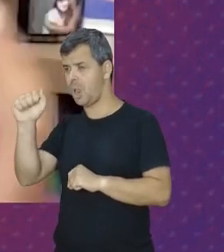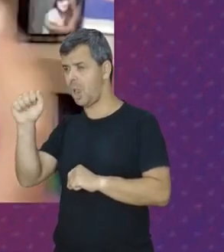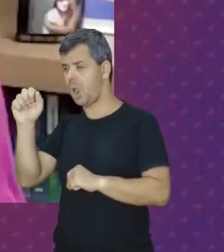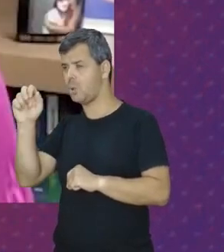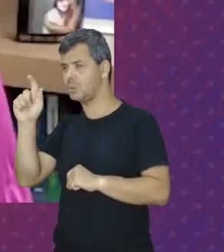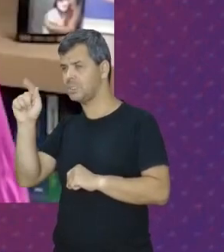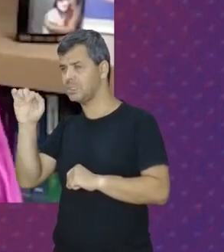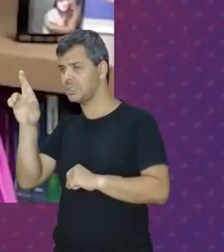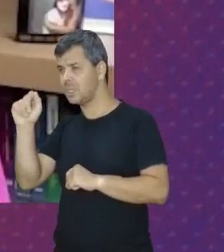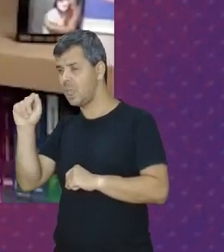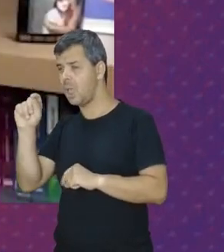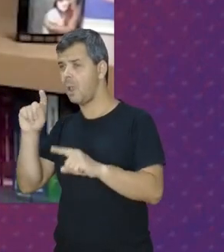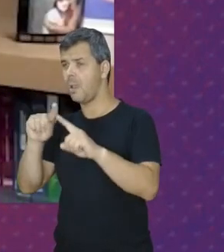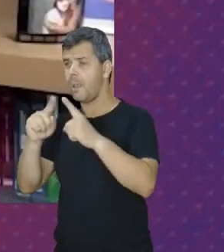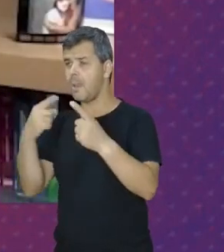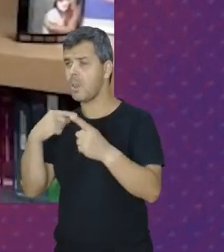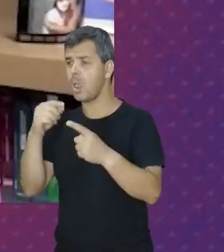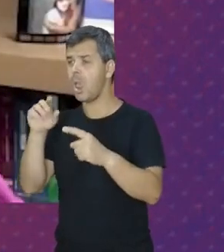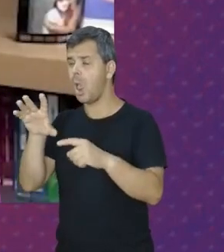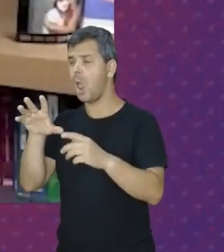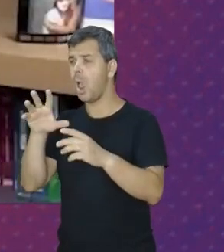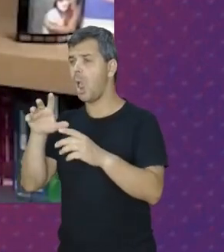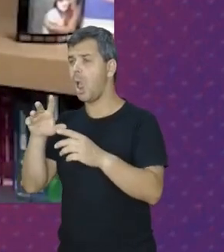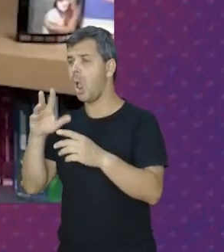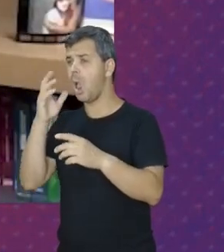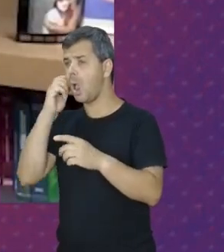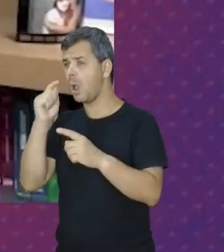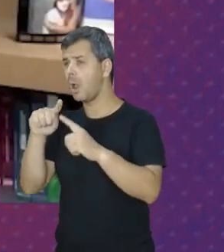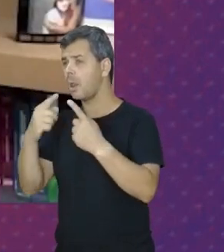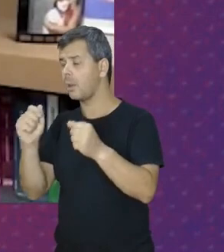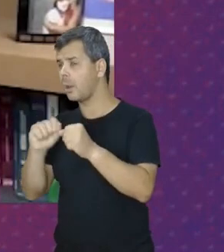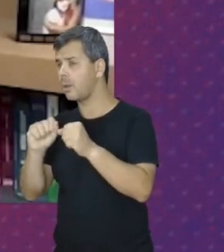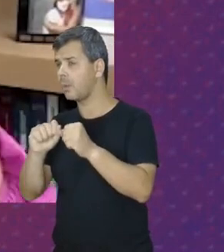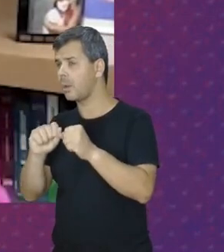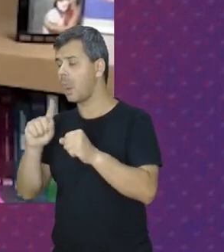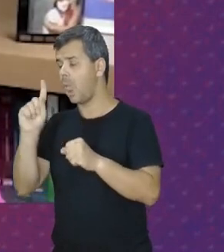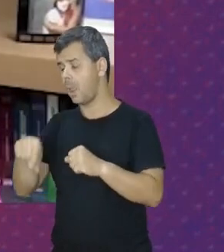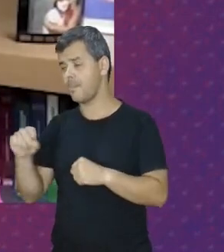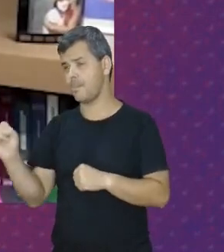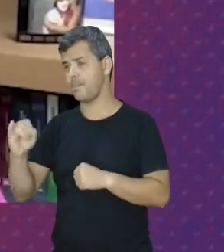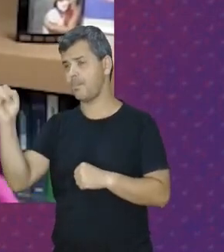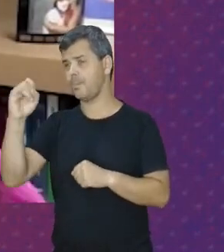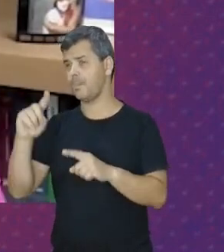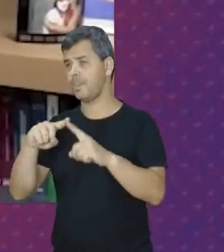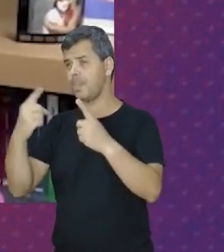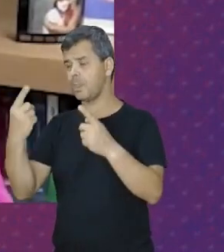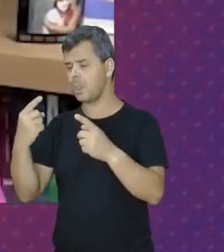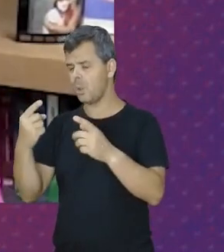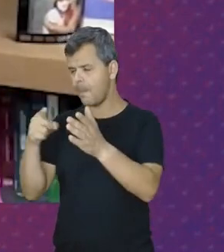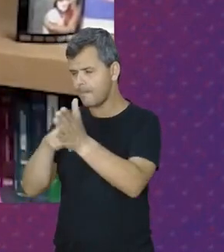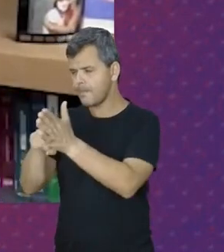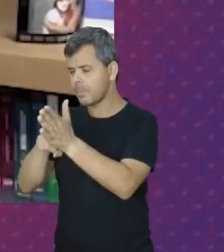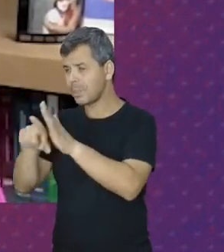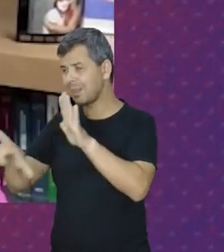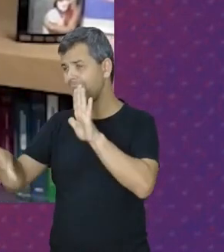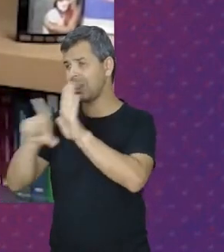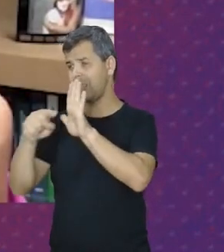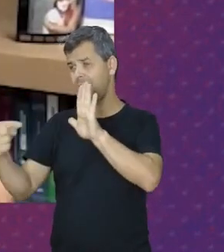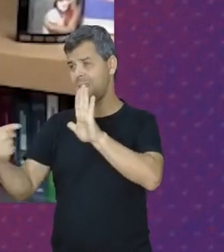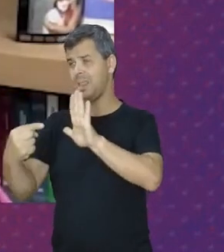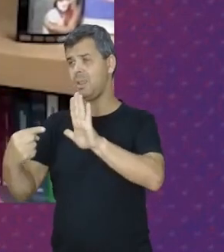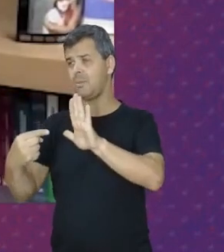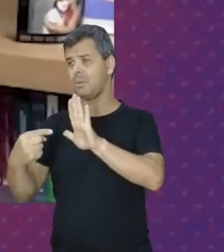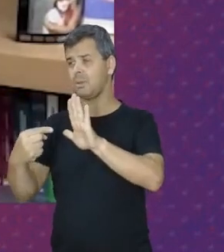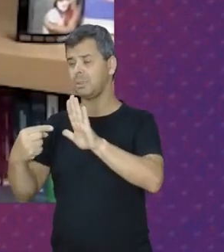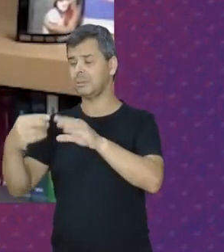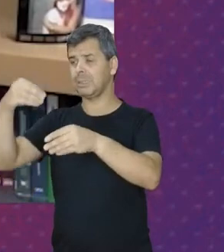Alzira, acessar a ONU Mulheres, mas vale a pena também a gente fazer aqui um levantamento das leis que existem